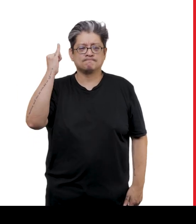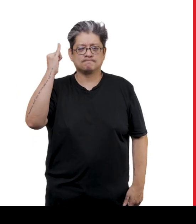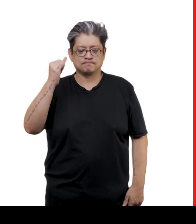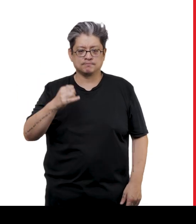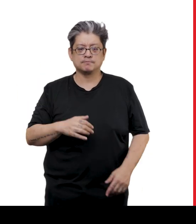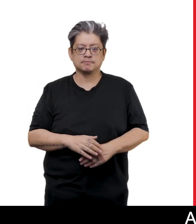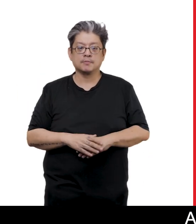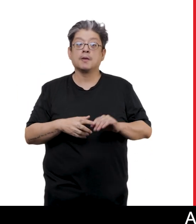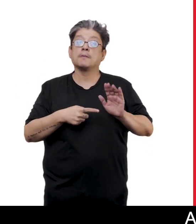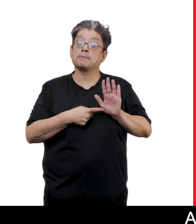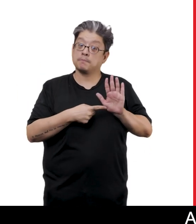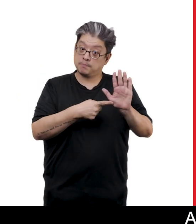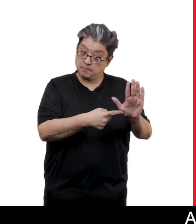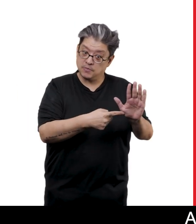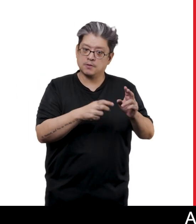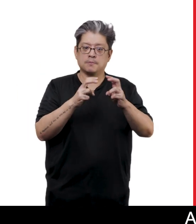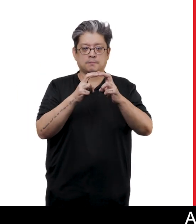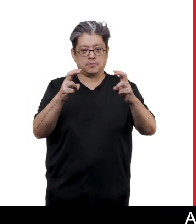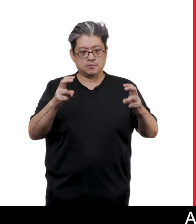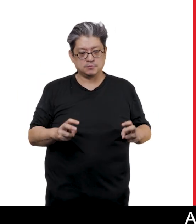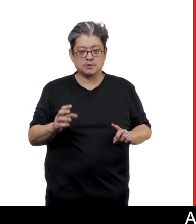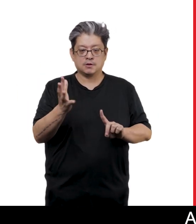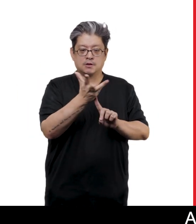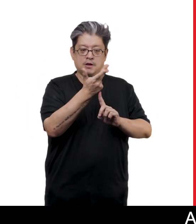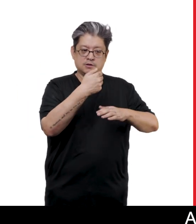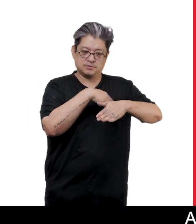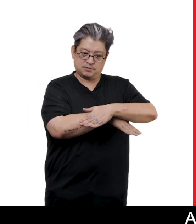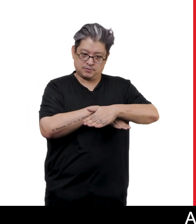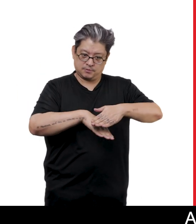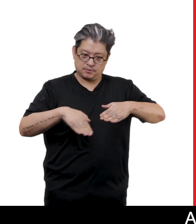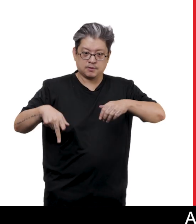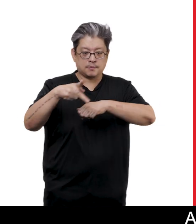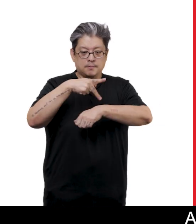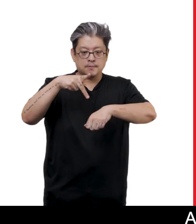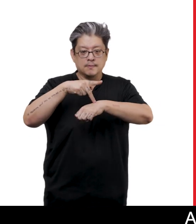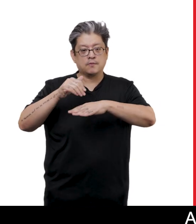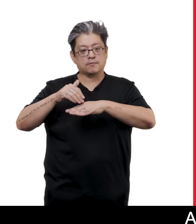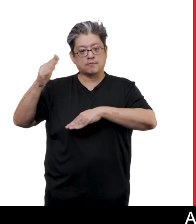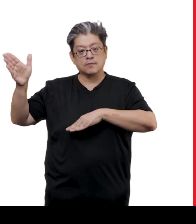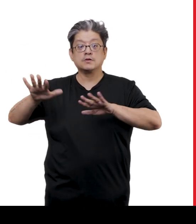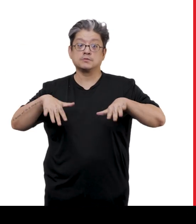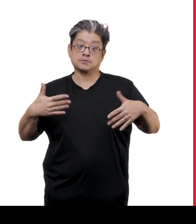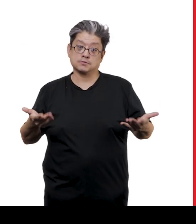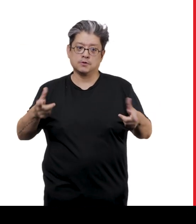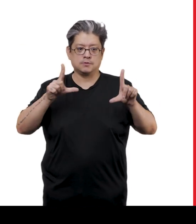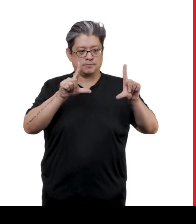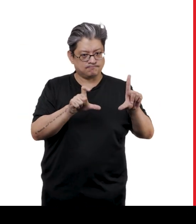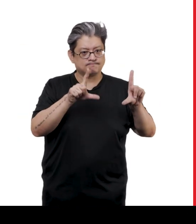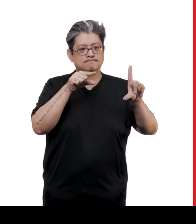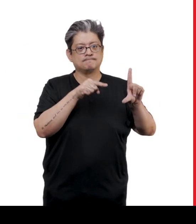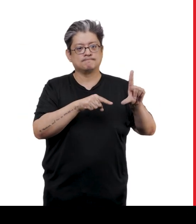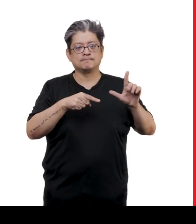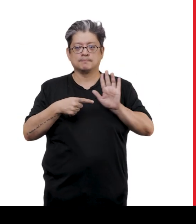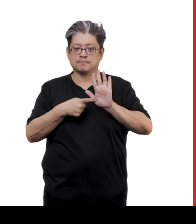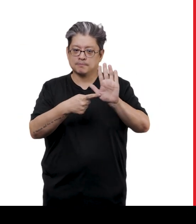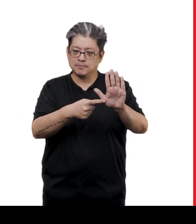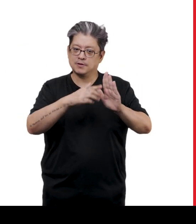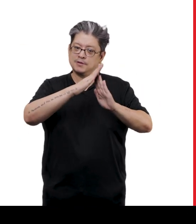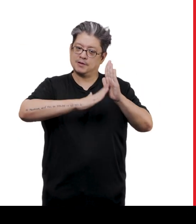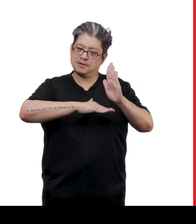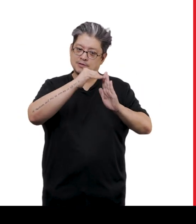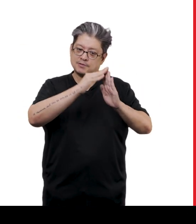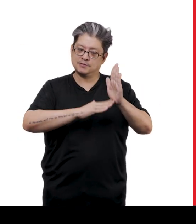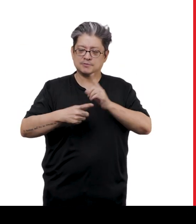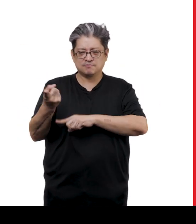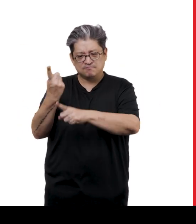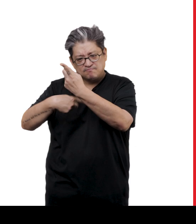coleção. Assim, as fotografias e a pintura expostas neste núcleo evidenciam o espírito pioneiro do